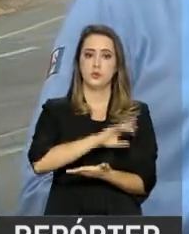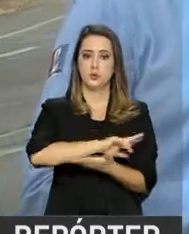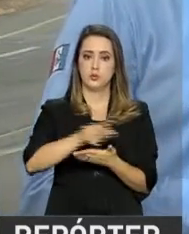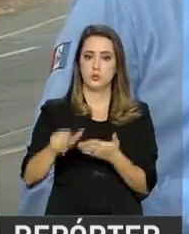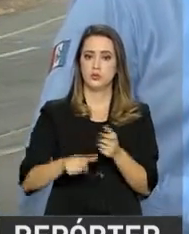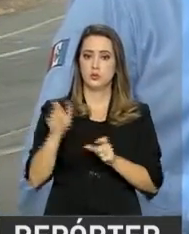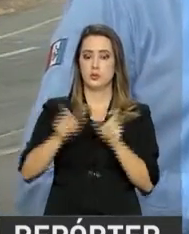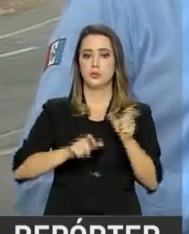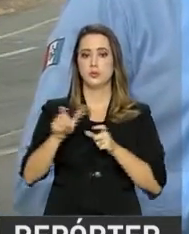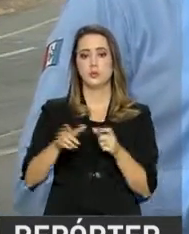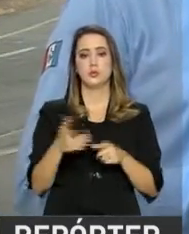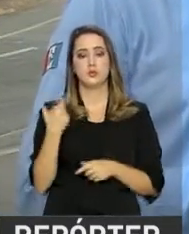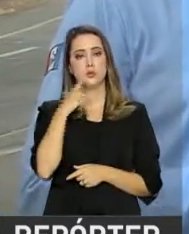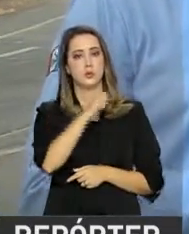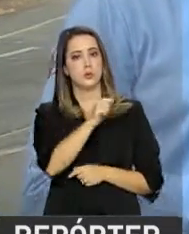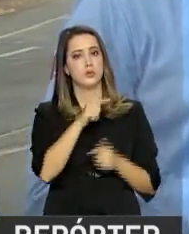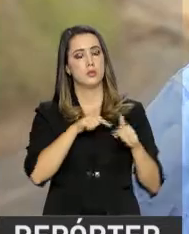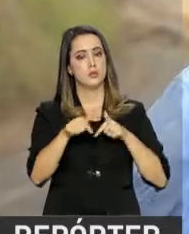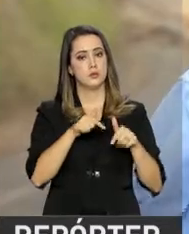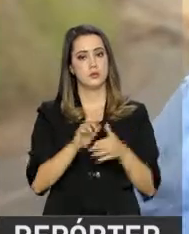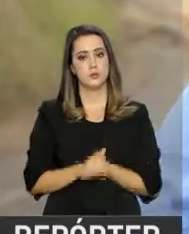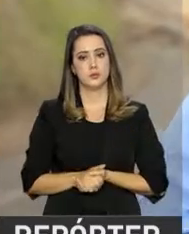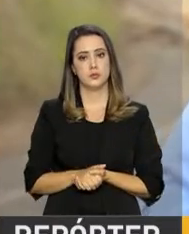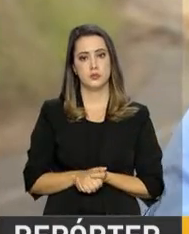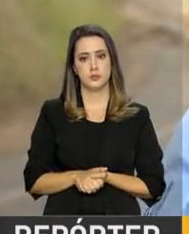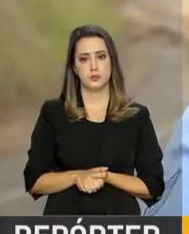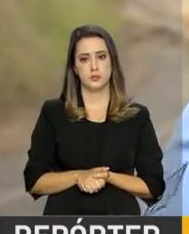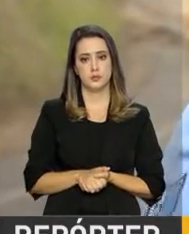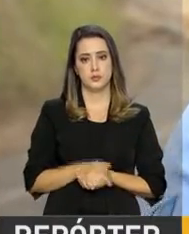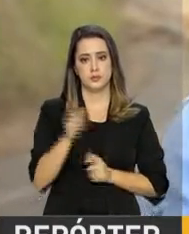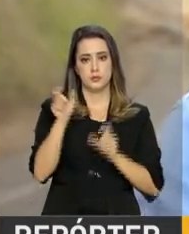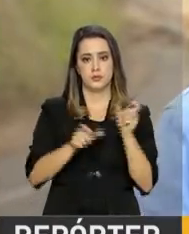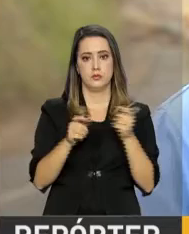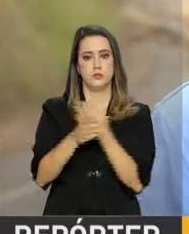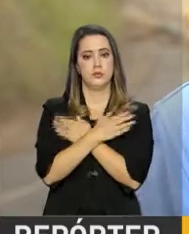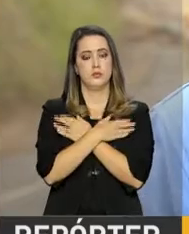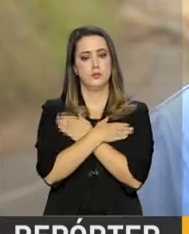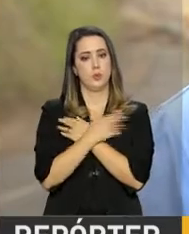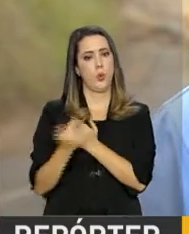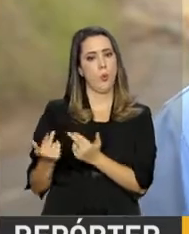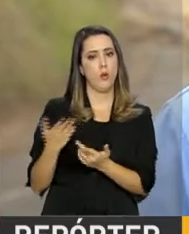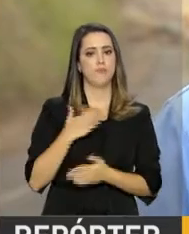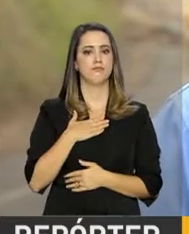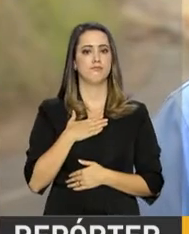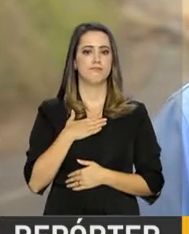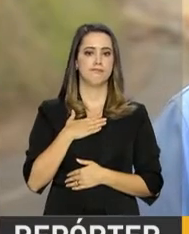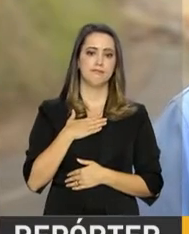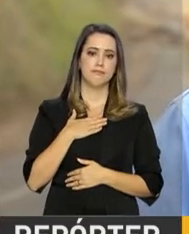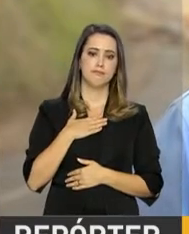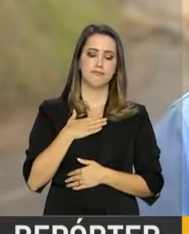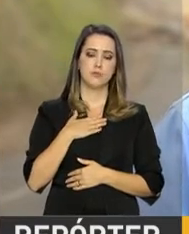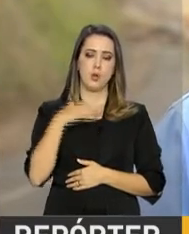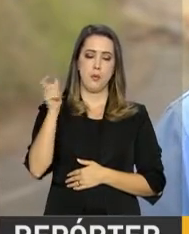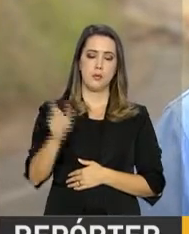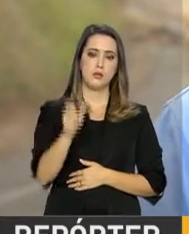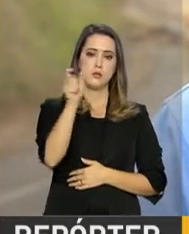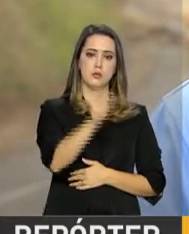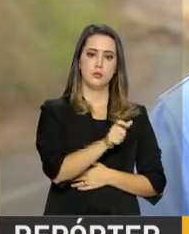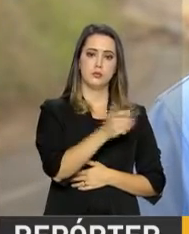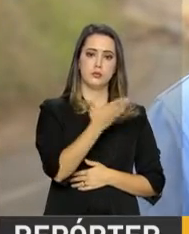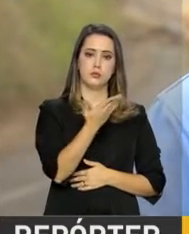muitos moradores arrumaram emprego pessoas que talvez empregado igual a mim pessoas que